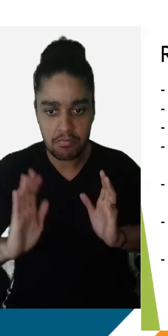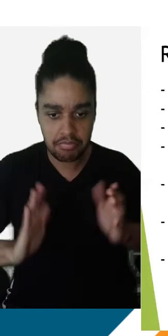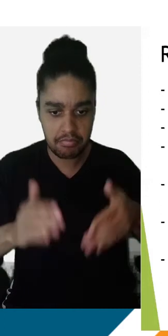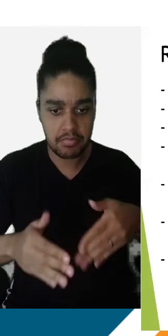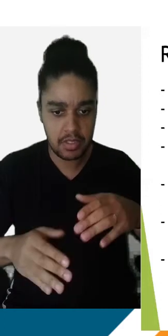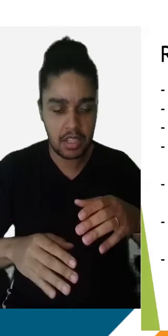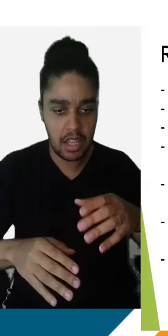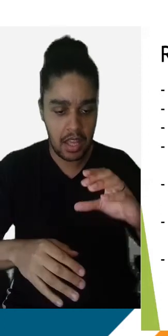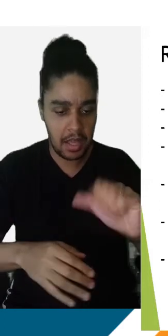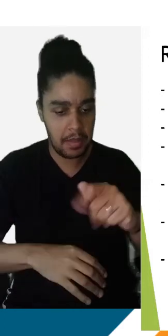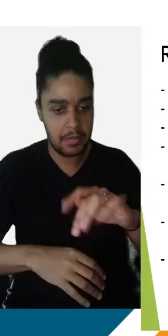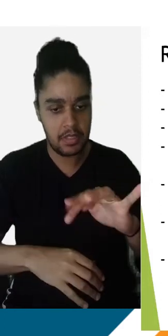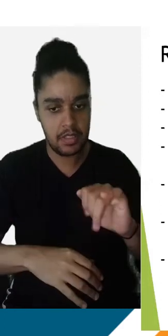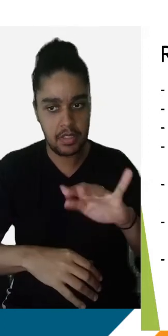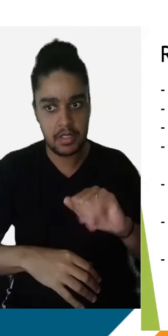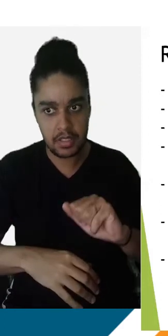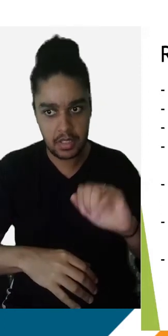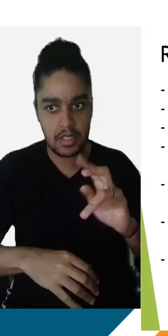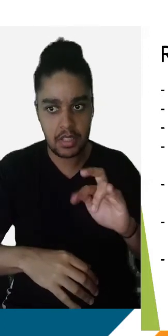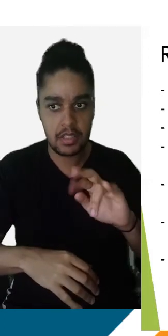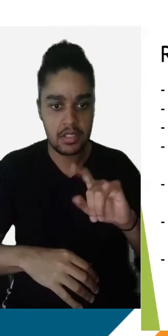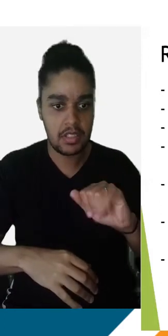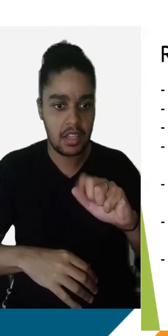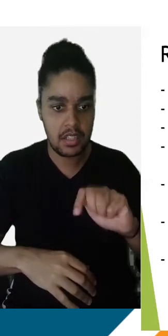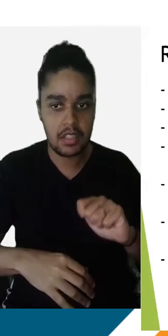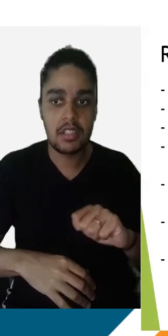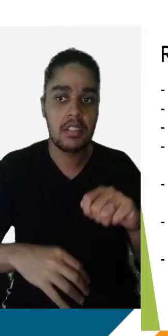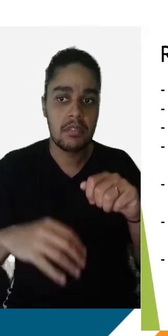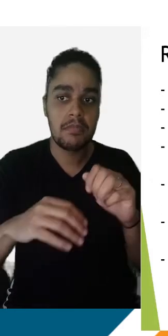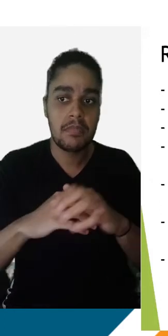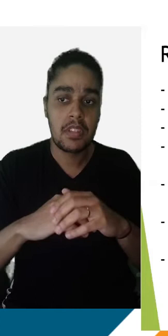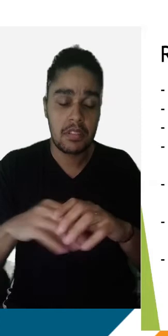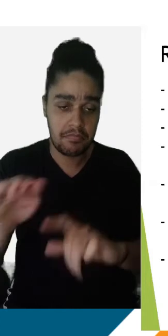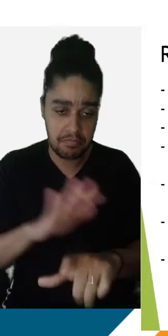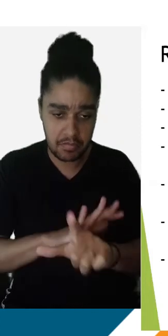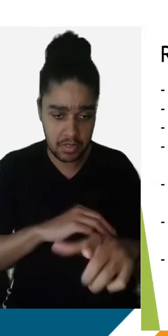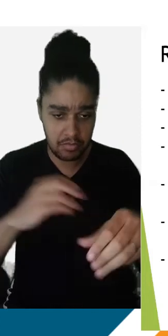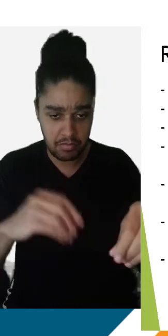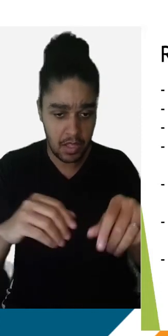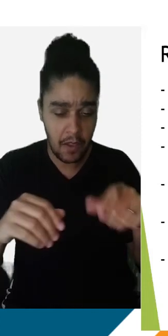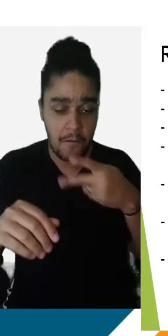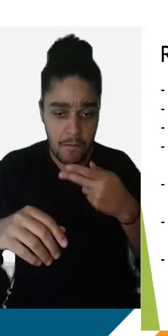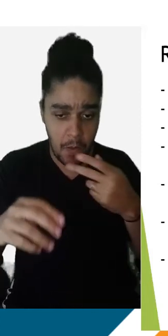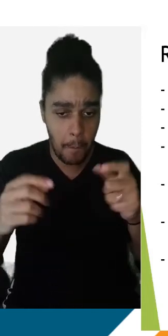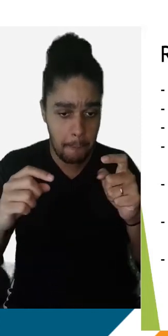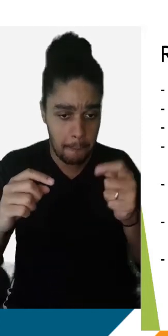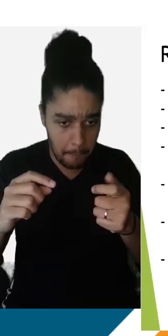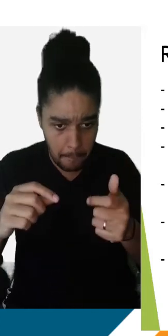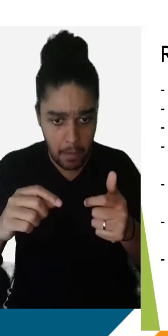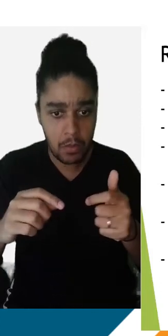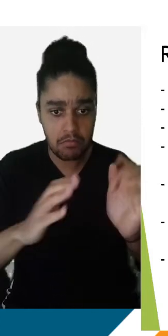capitanias hereditárias, um processo que se aprofunda a concentração com a Lei de Terras, beleza? E para falar um pouco de um período